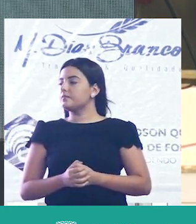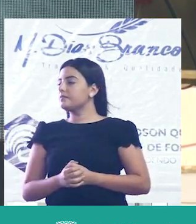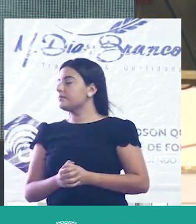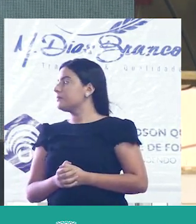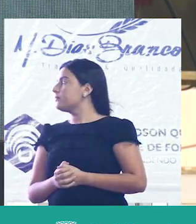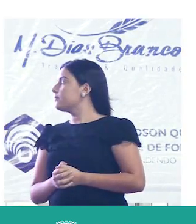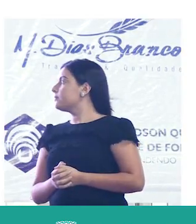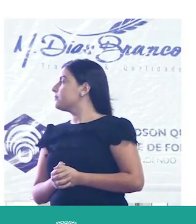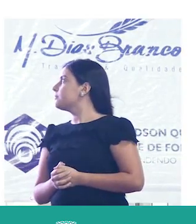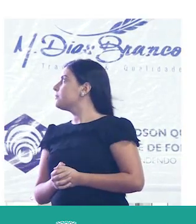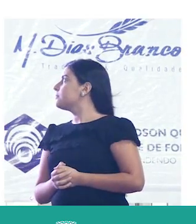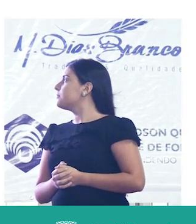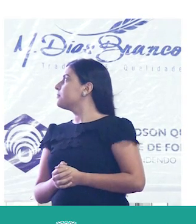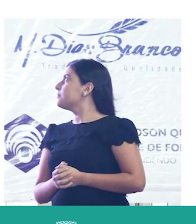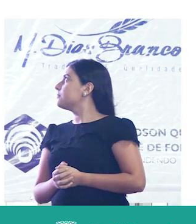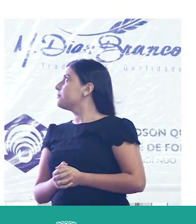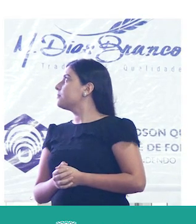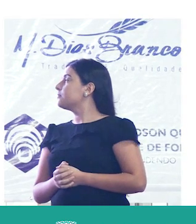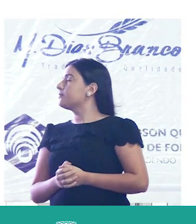A questão diz assim: